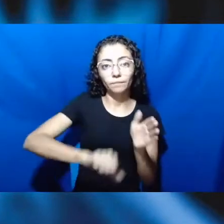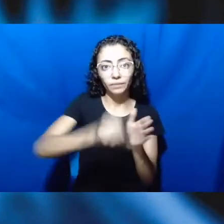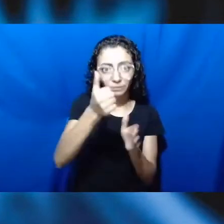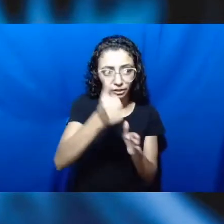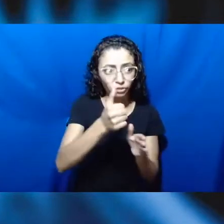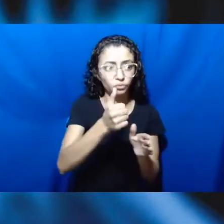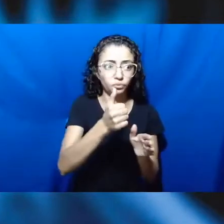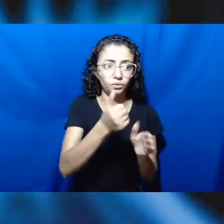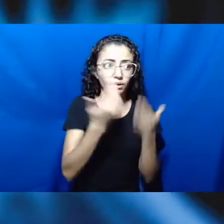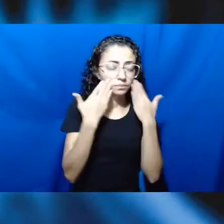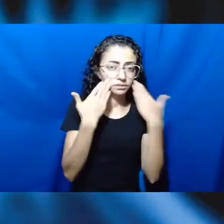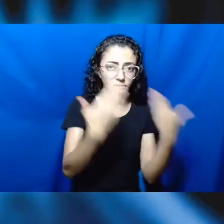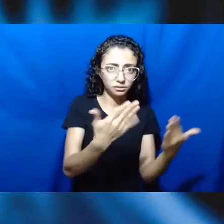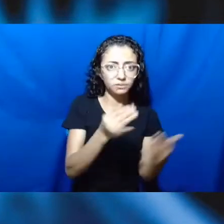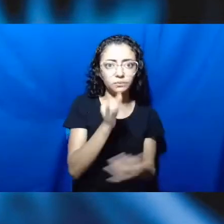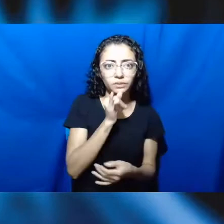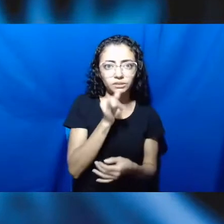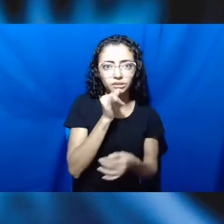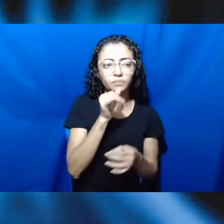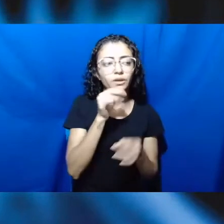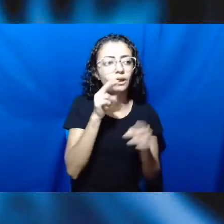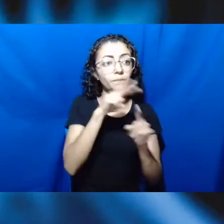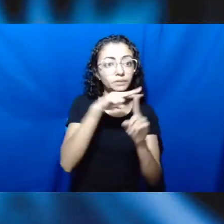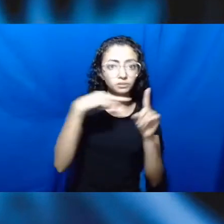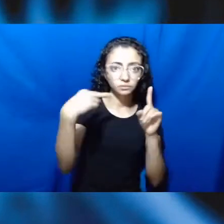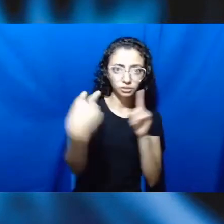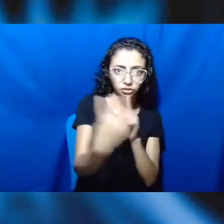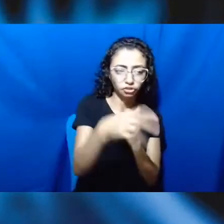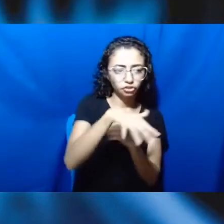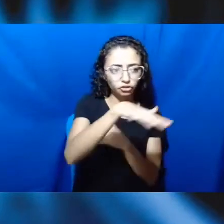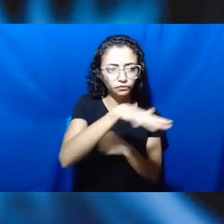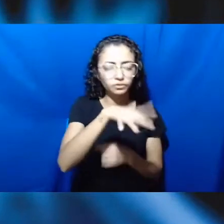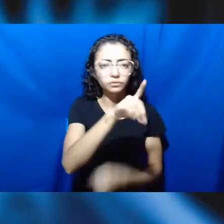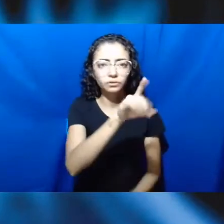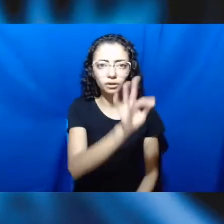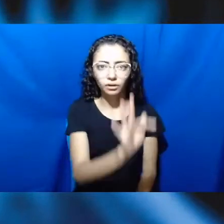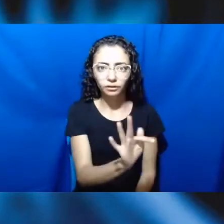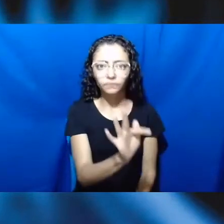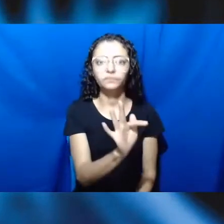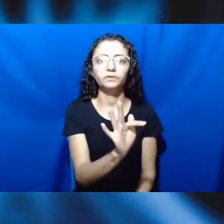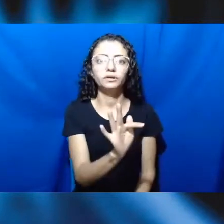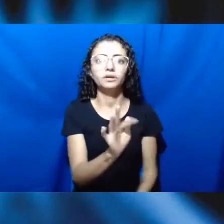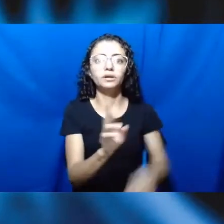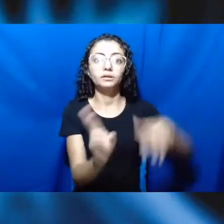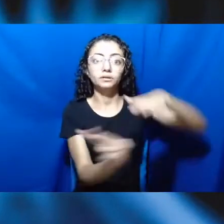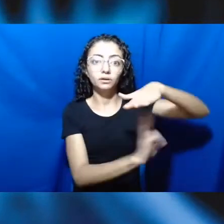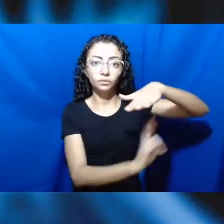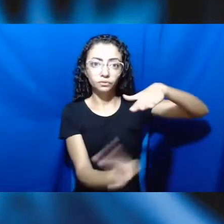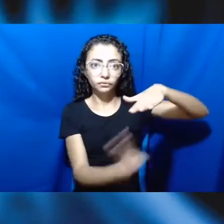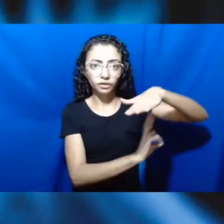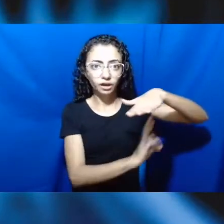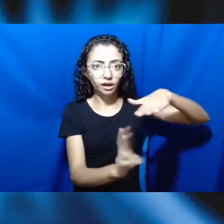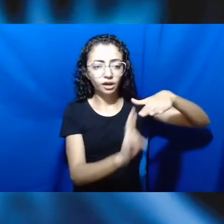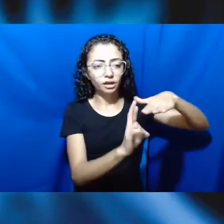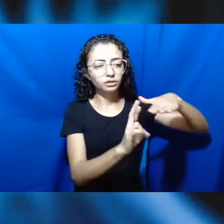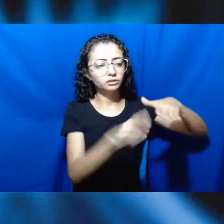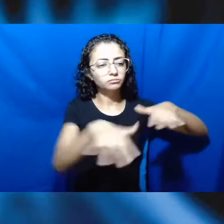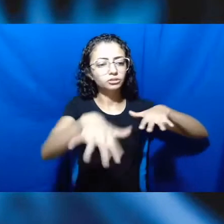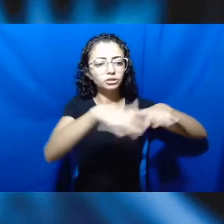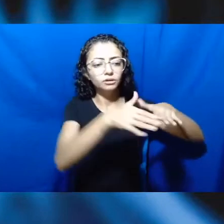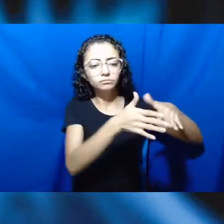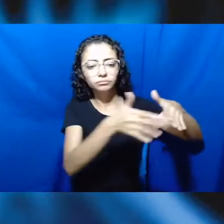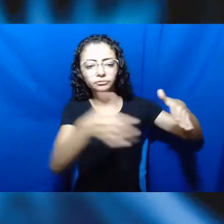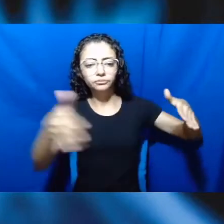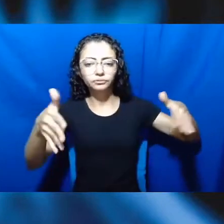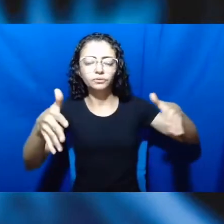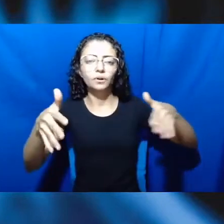da cidade, né, do distrito, né, da rodoviária para o Congresso. É o olhar do povo